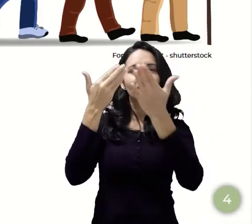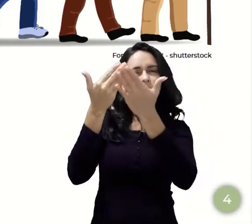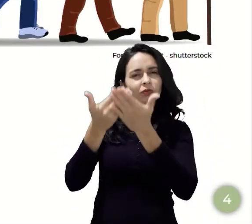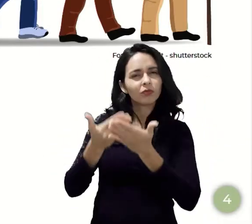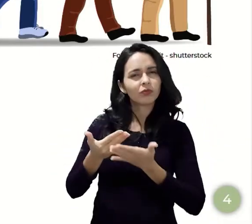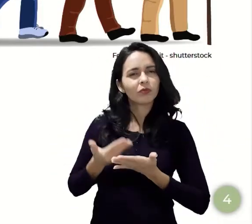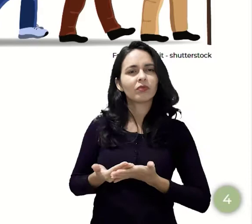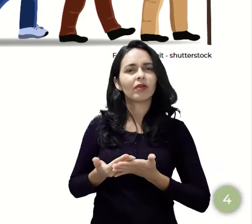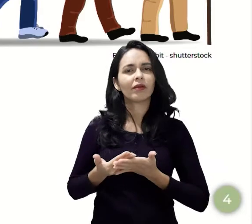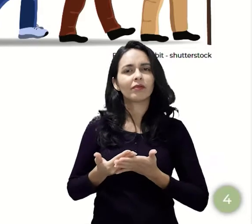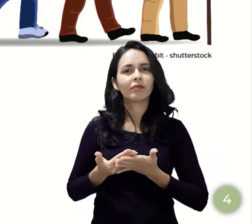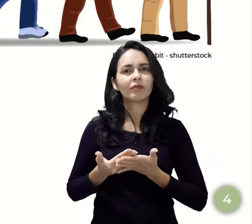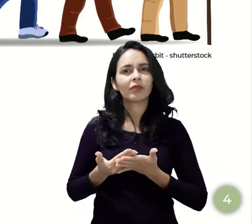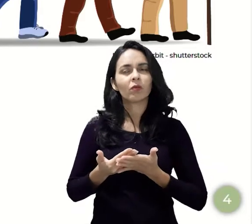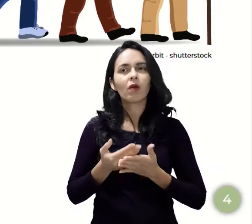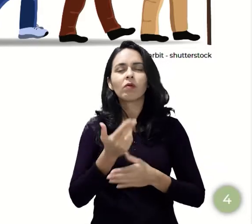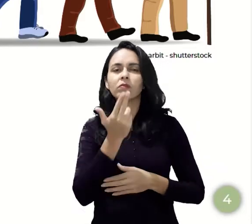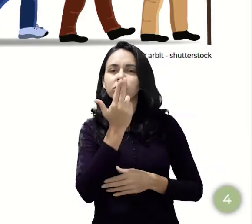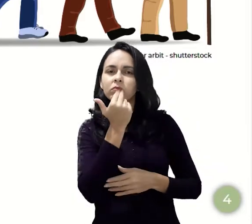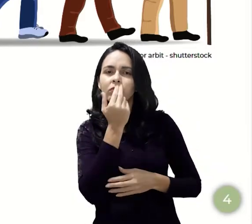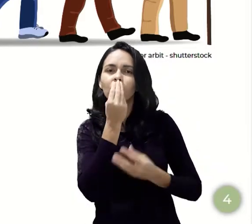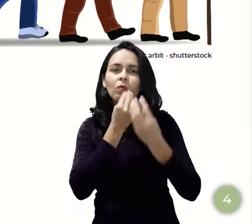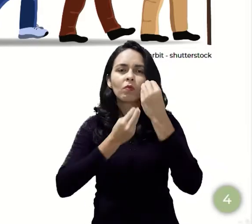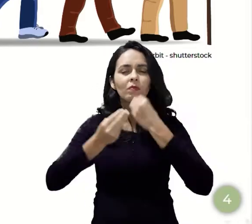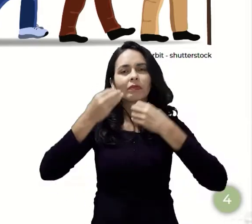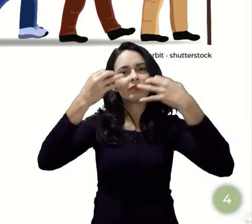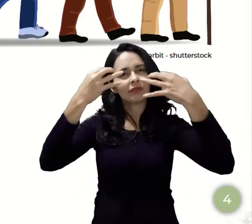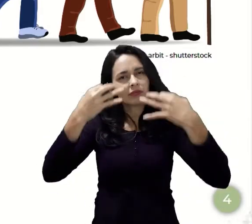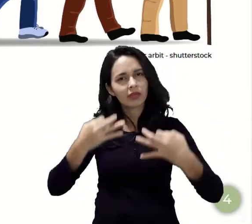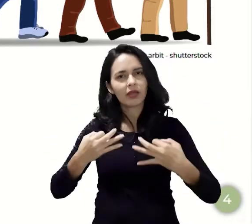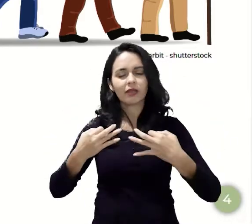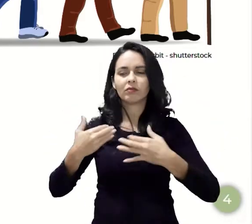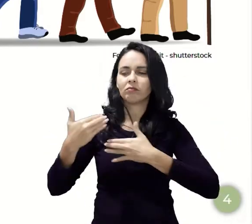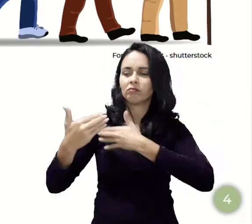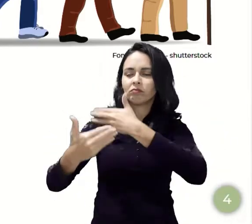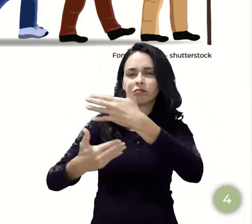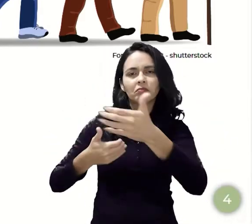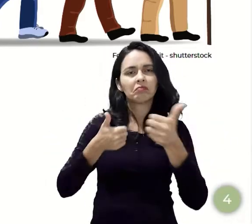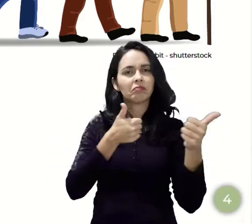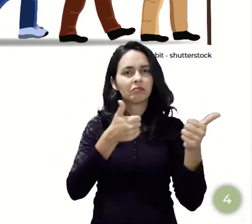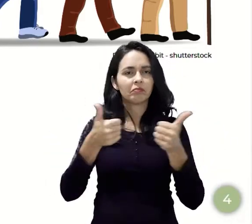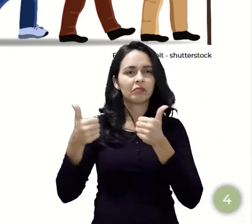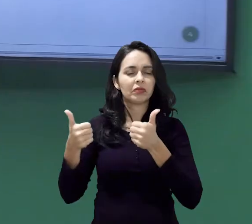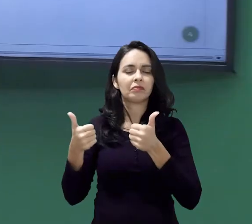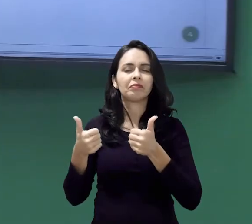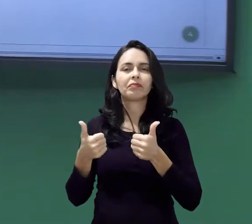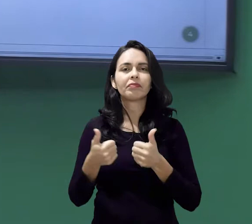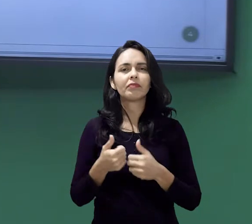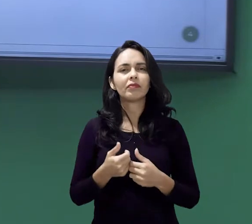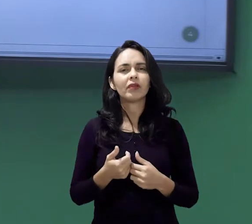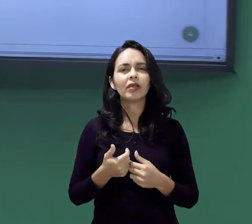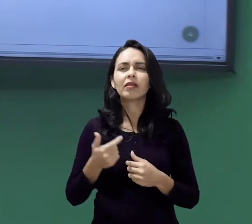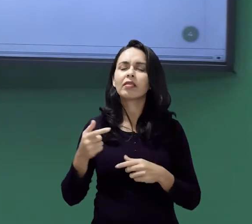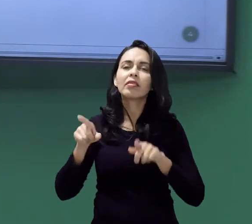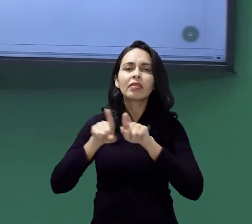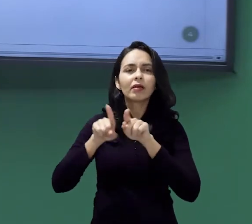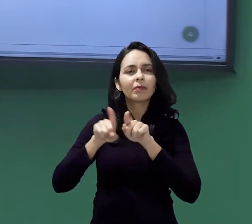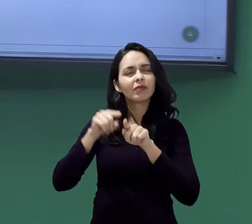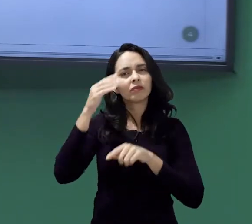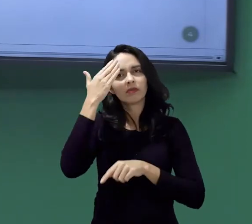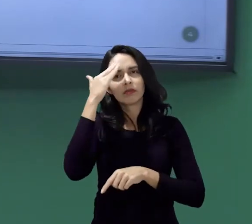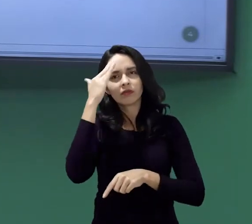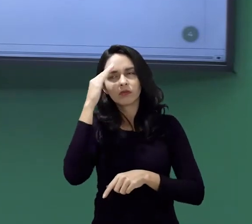verificar que qual é a importância da nutrição para o envelhecimento saudável então a gente sabe que nas últimas